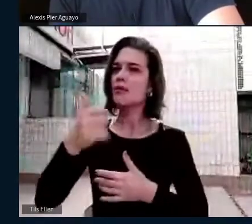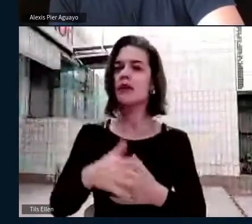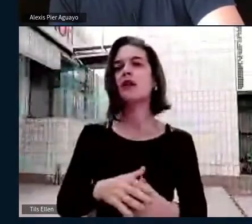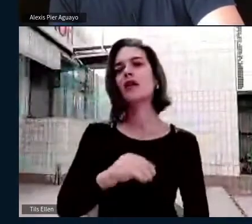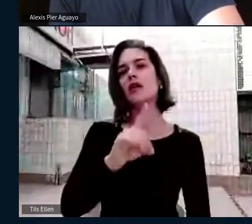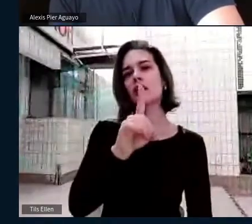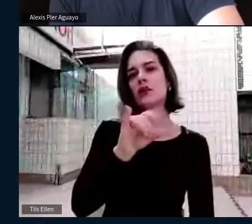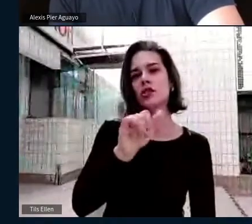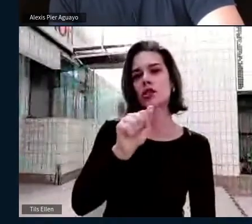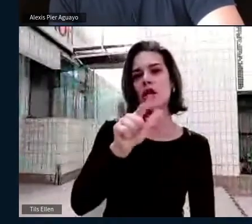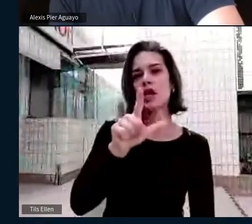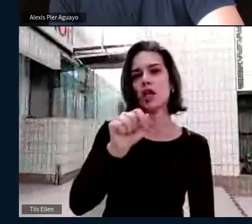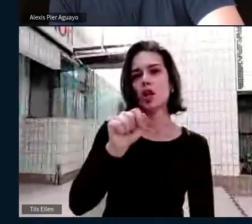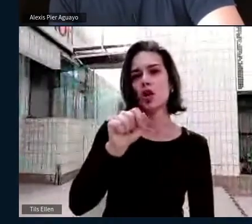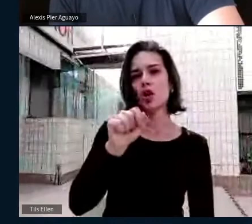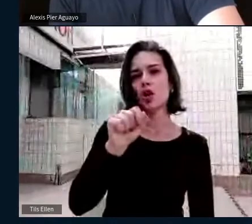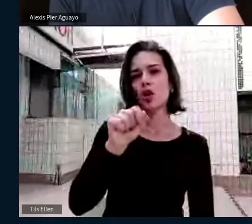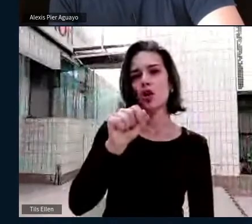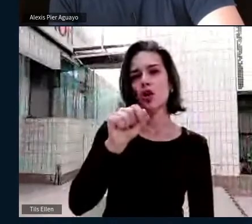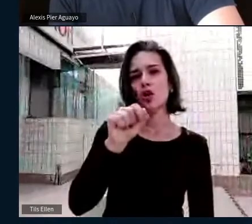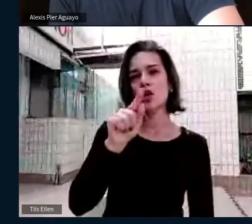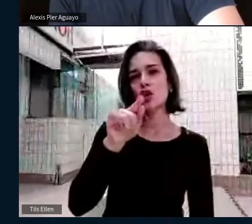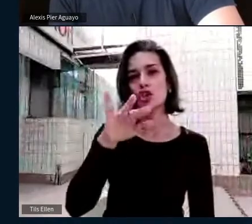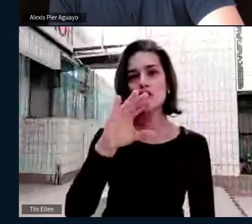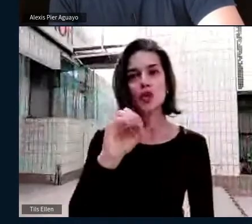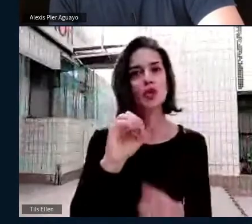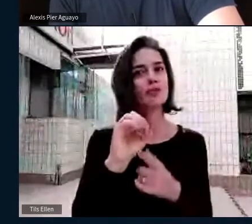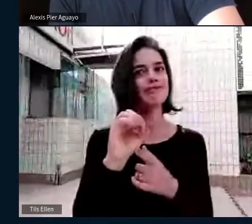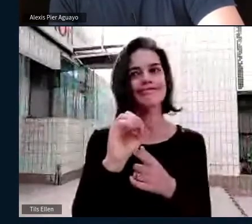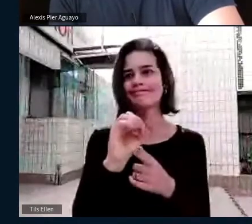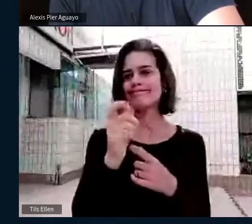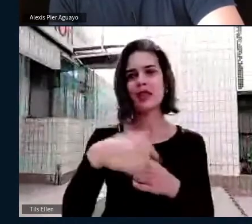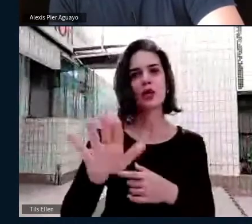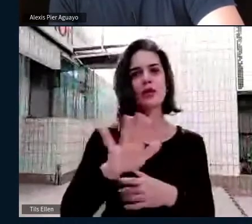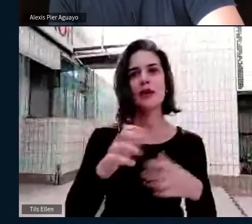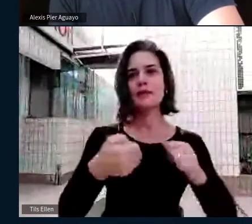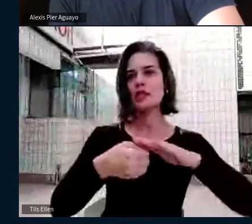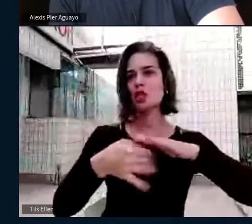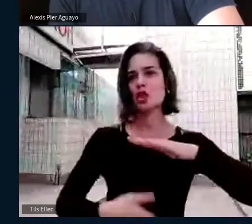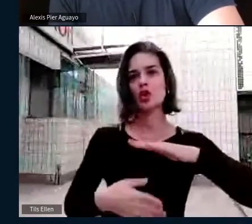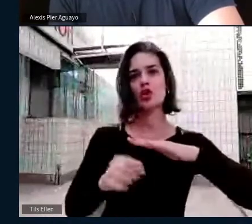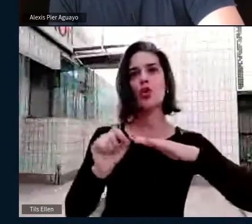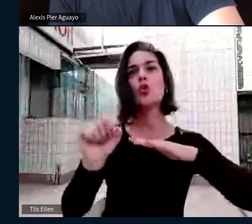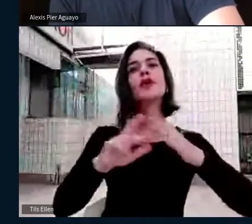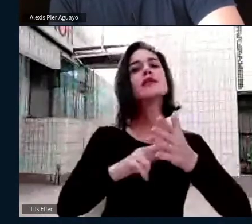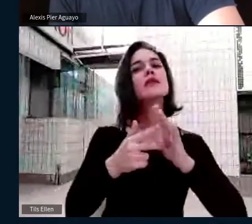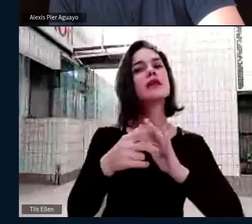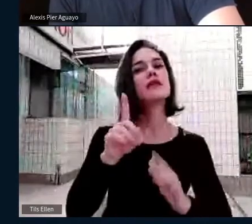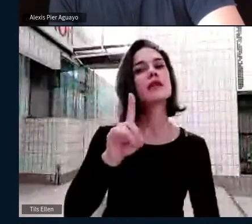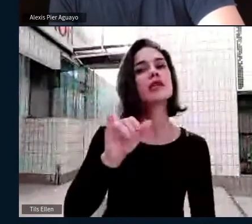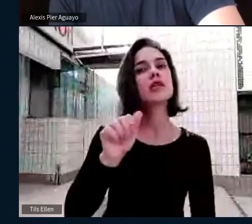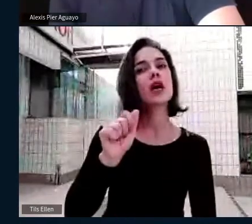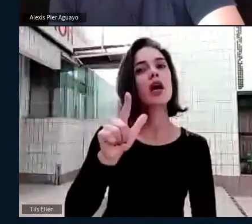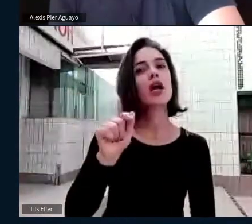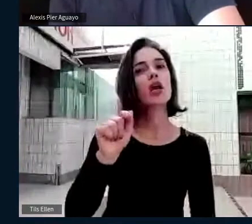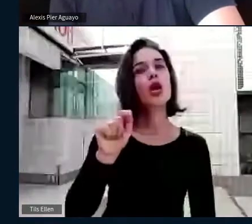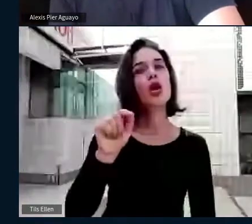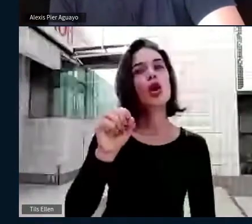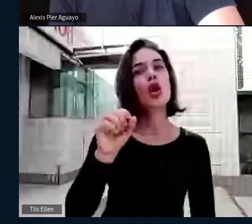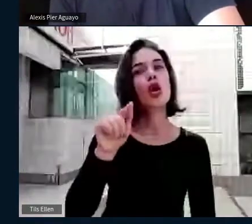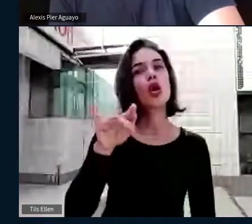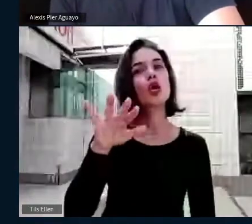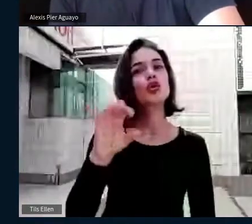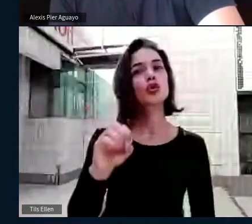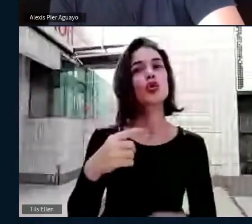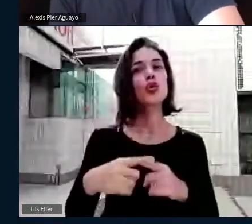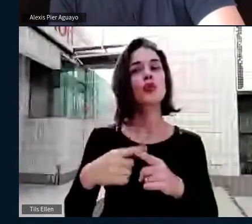não dá para você usar dialógico sem colocar uma nota de rodapé do que você está chamando de dialógico, porque dialógico é um termo consagrado nos